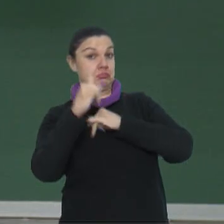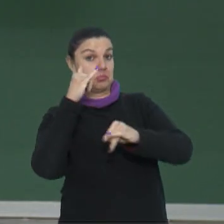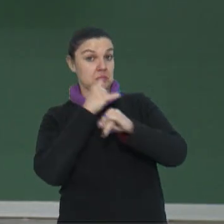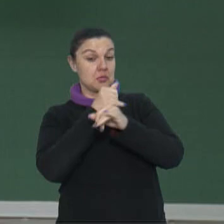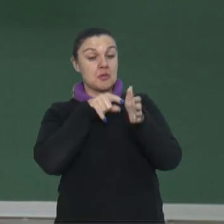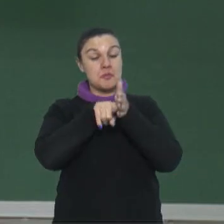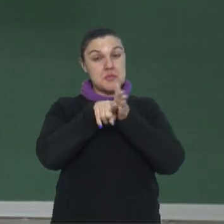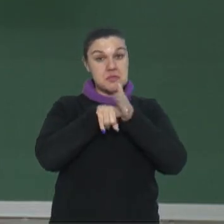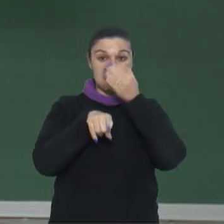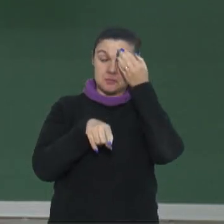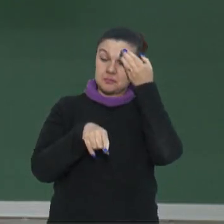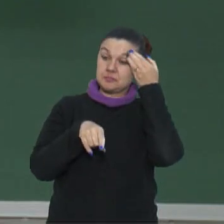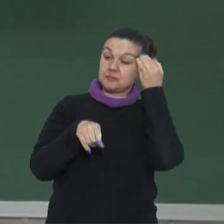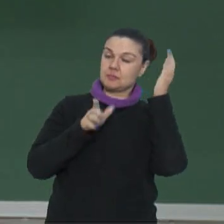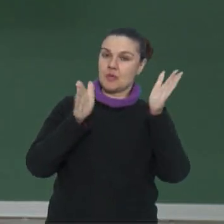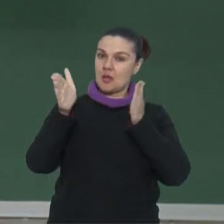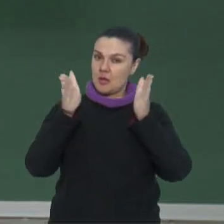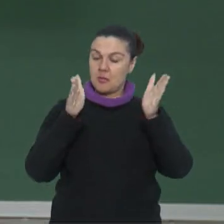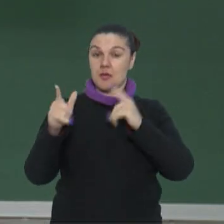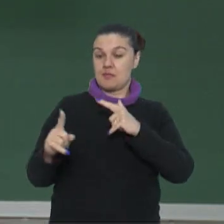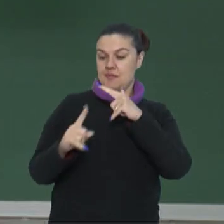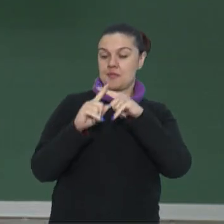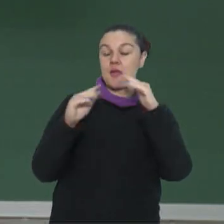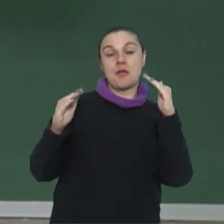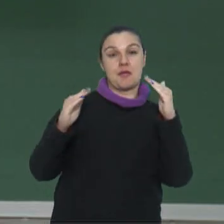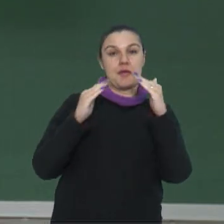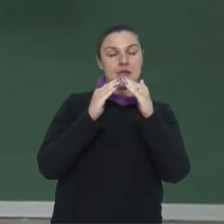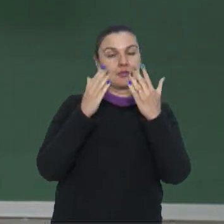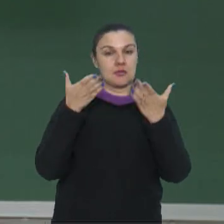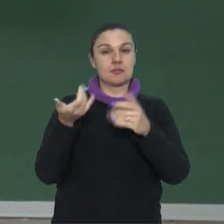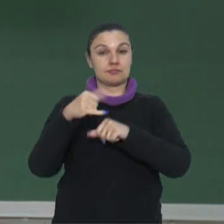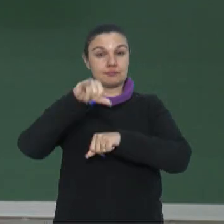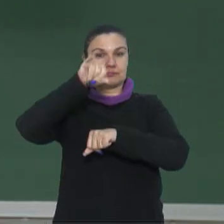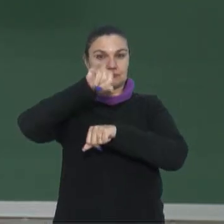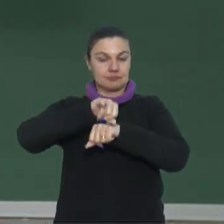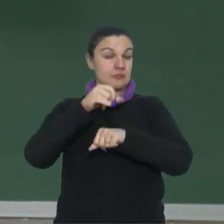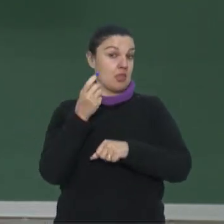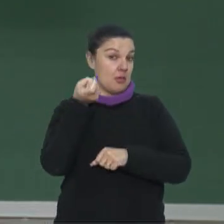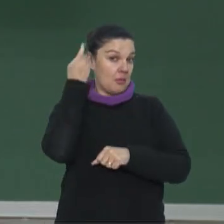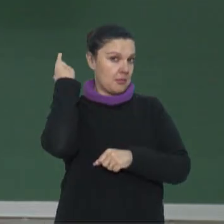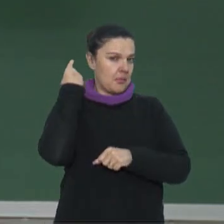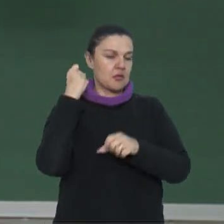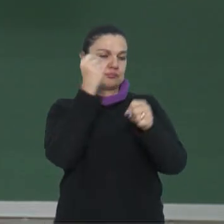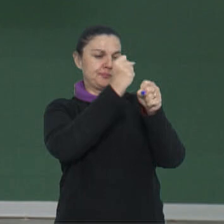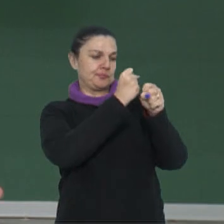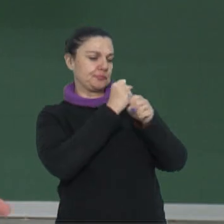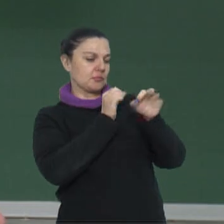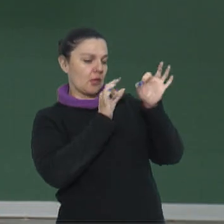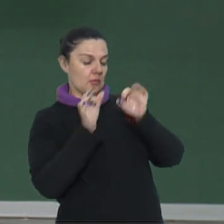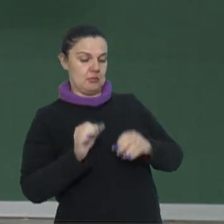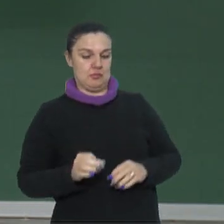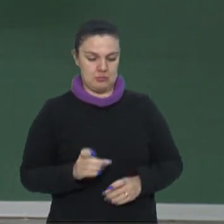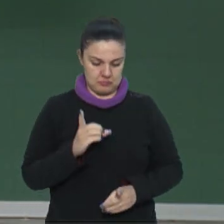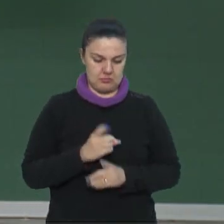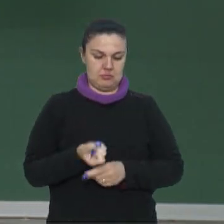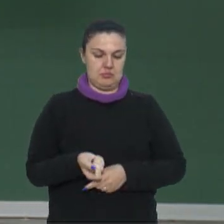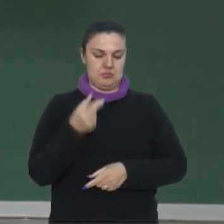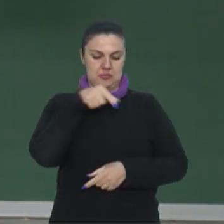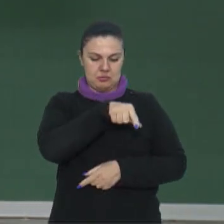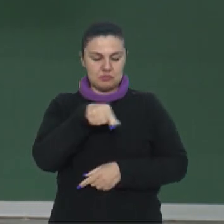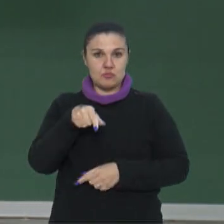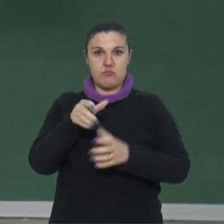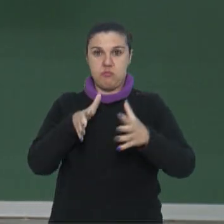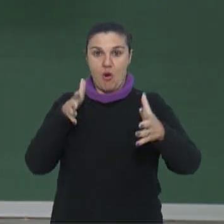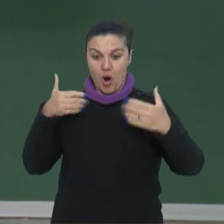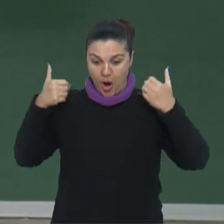sobre essa história, próxima da Catedral da Cidade do México, da capital. Os caras estavam fazendo reparos na cidade e me encontro uma